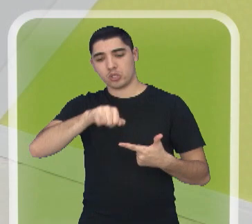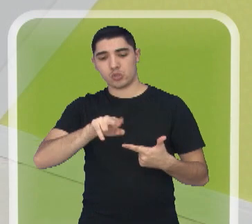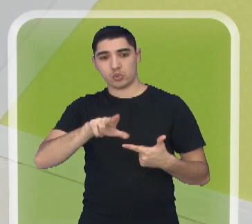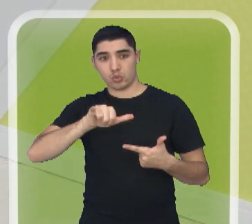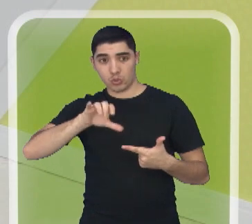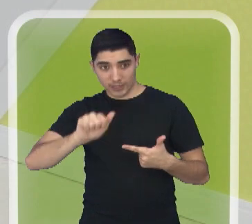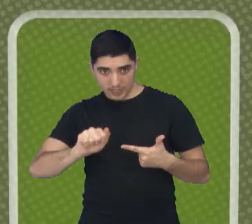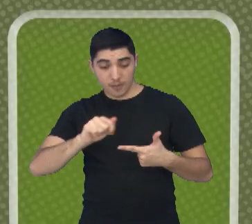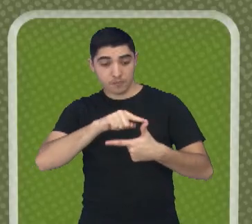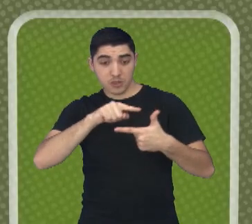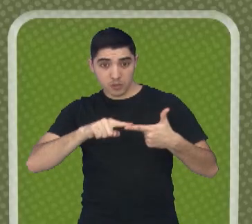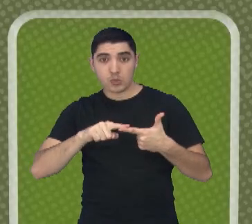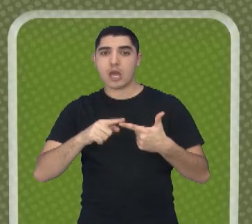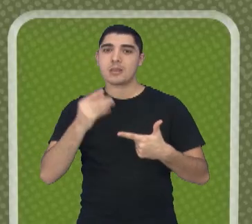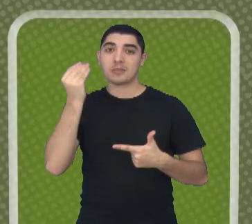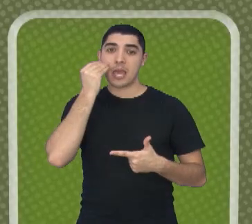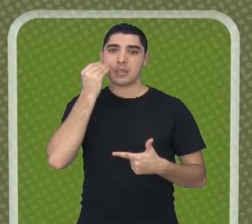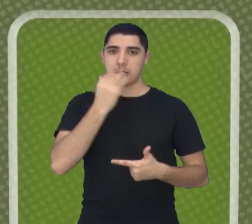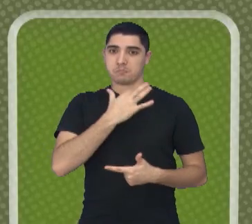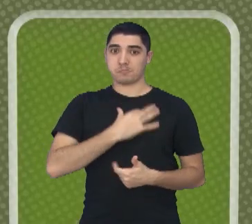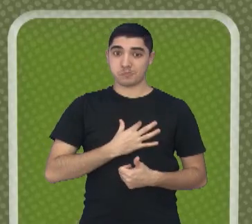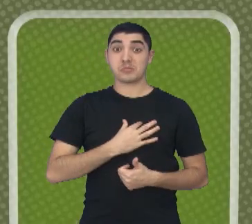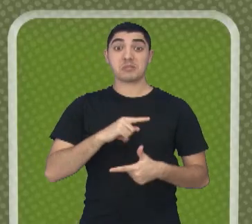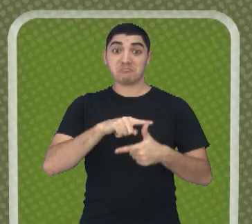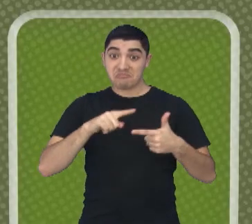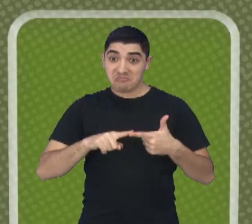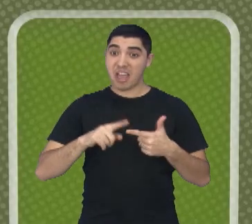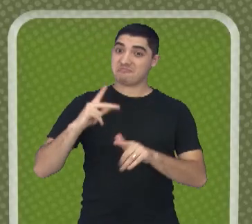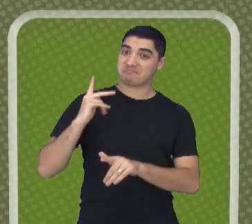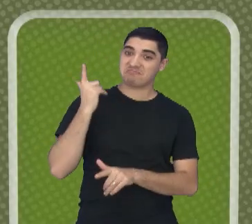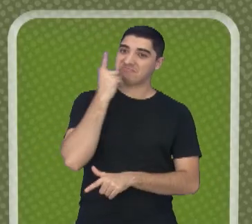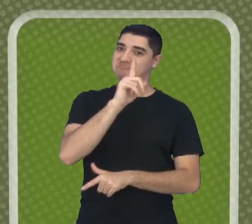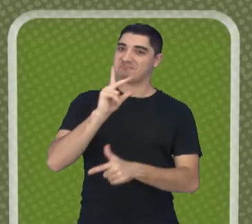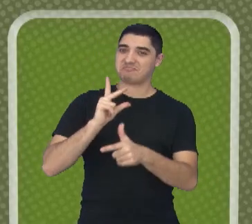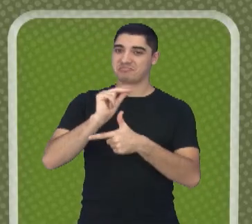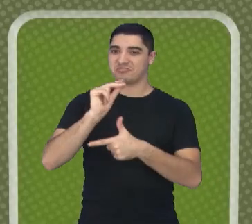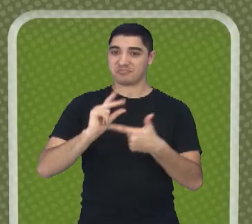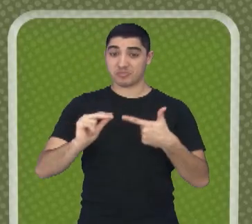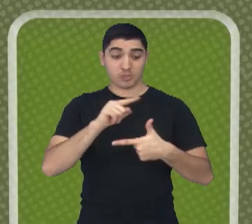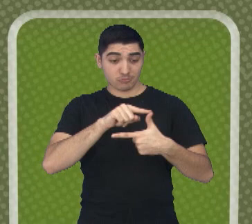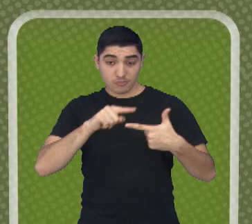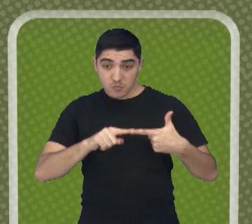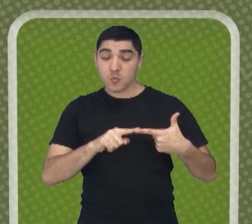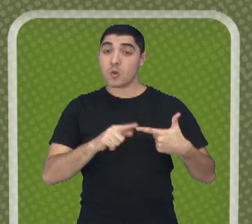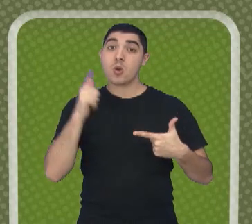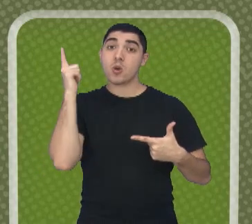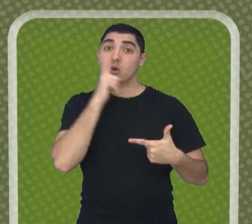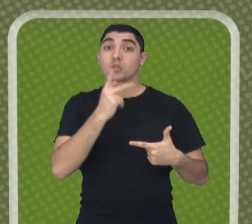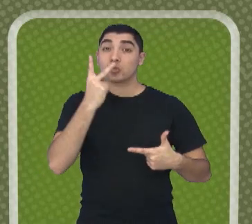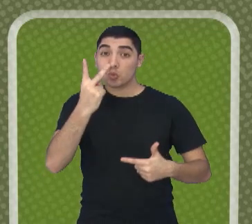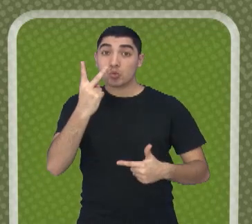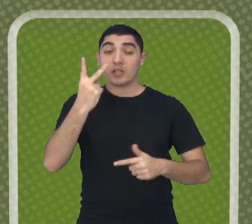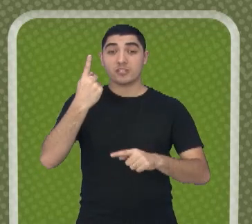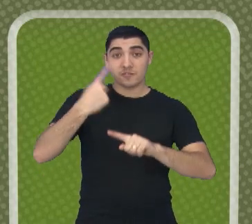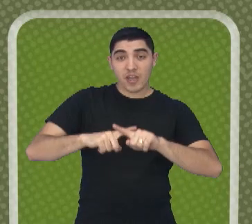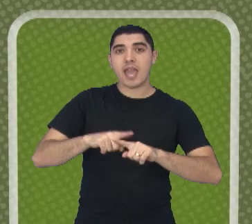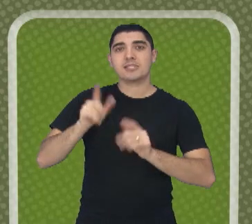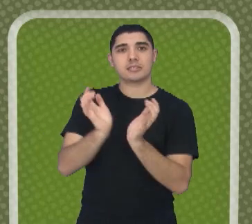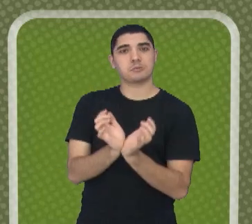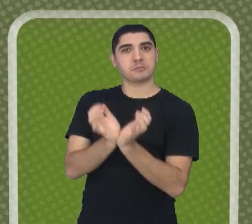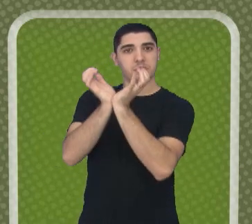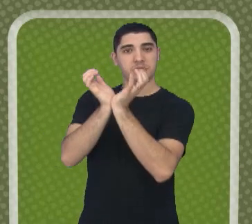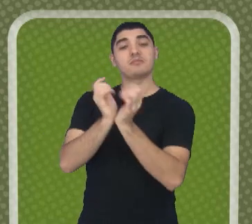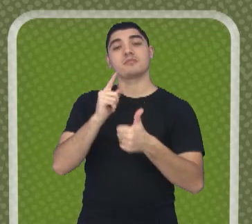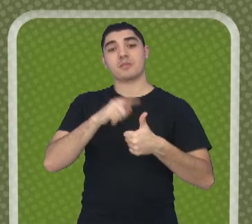modalidade, foram defender seus títulos e se destacaram mais uma vez, ambos garantindo o bicampeonato da modalidade.